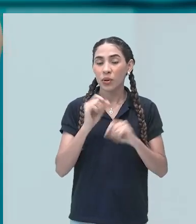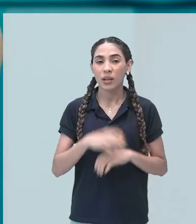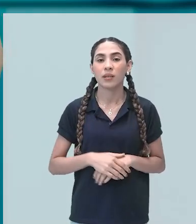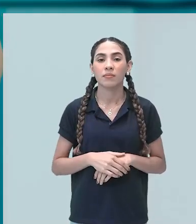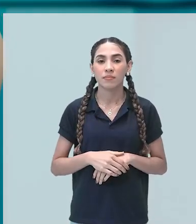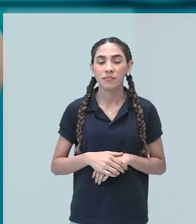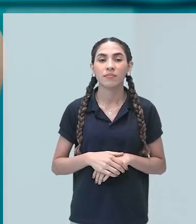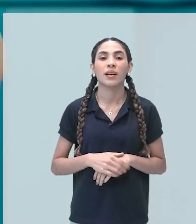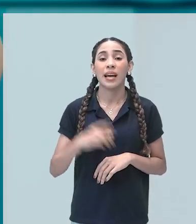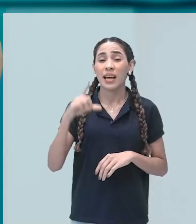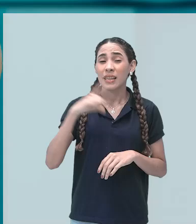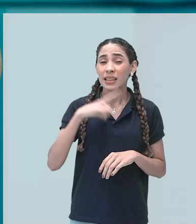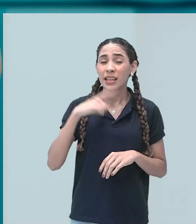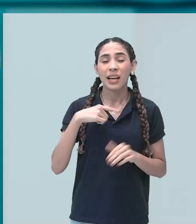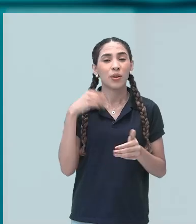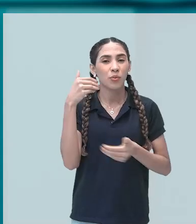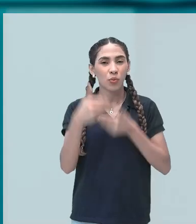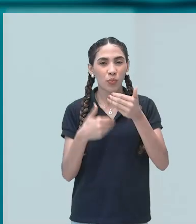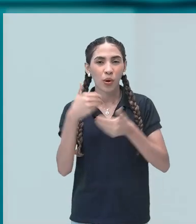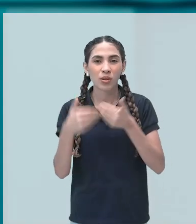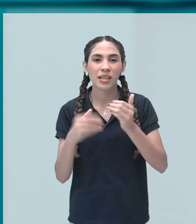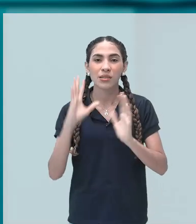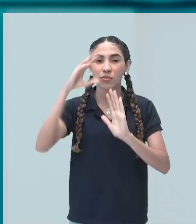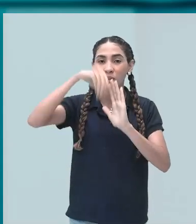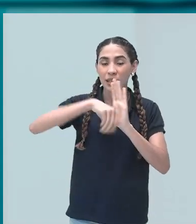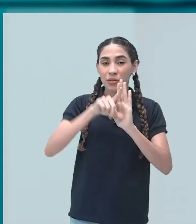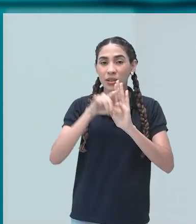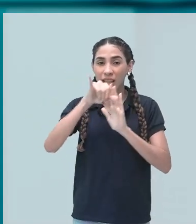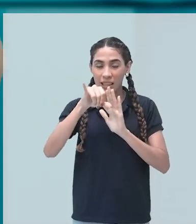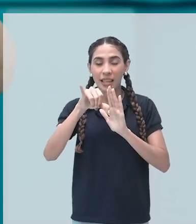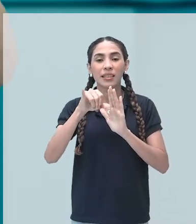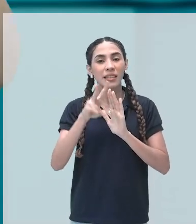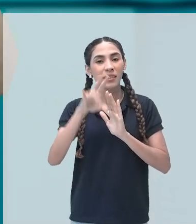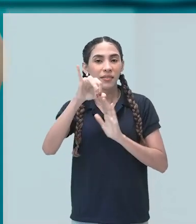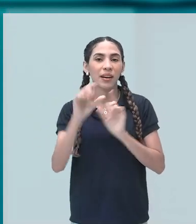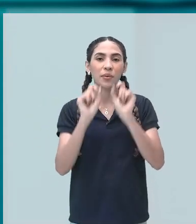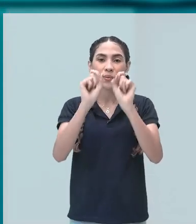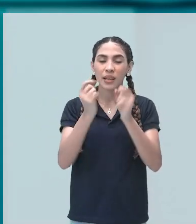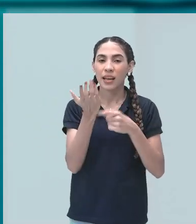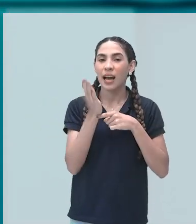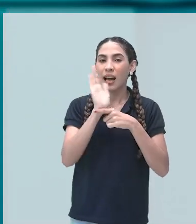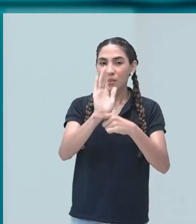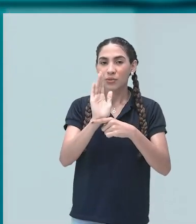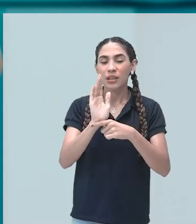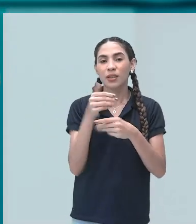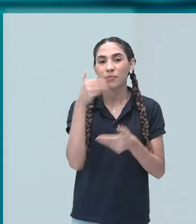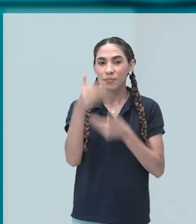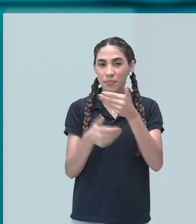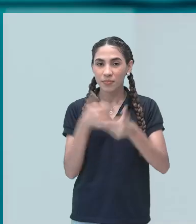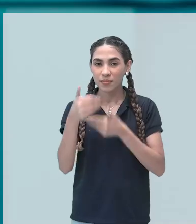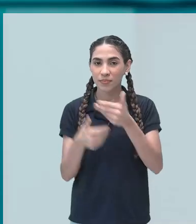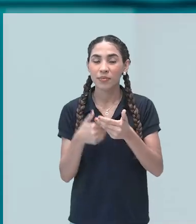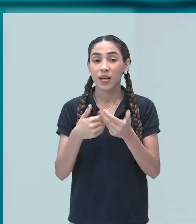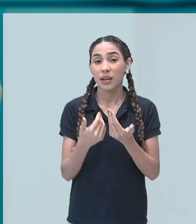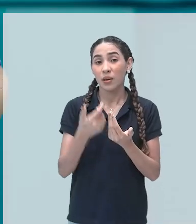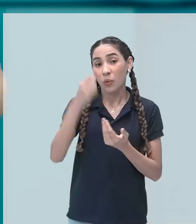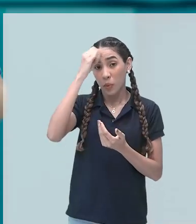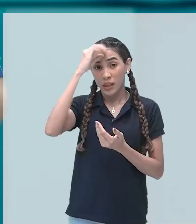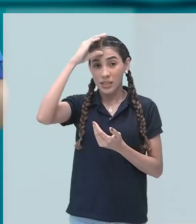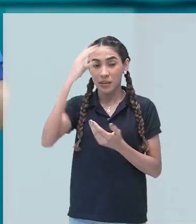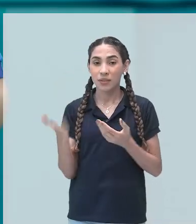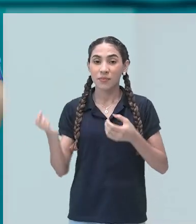linha, né, uma trajetória legal, de textos legais, que foram ajudando a construir essa noção. Então,